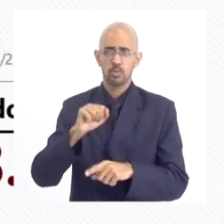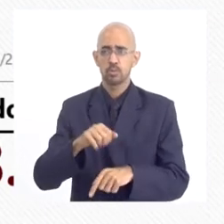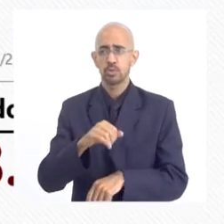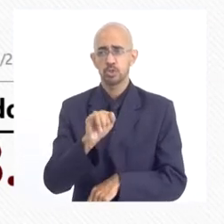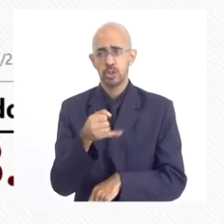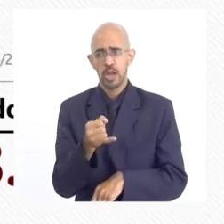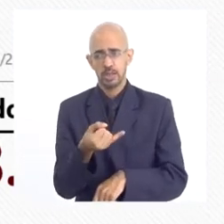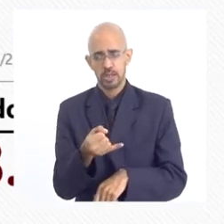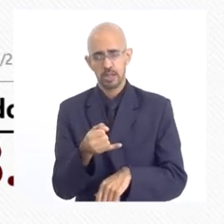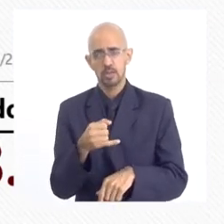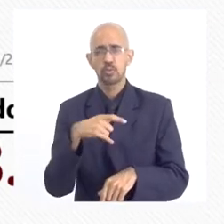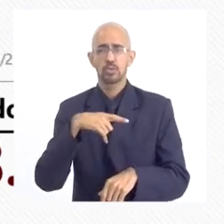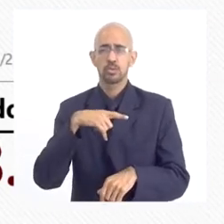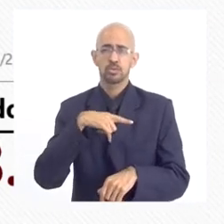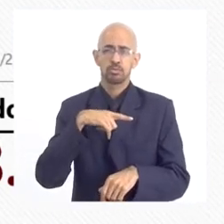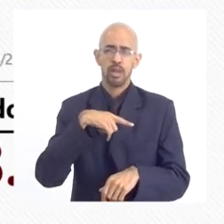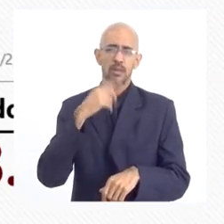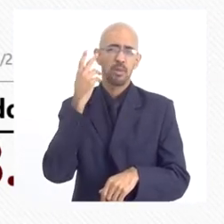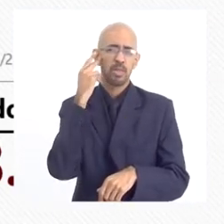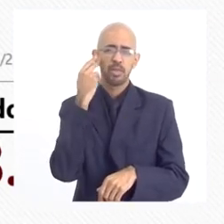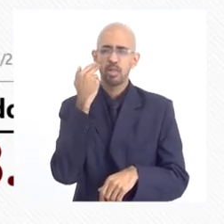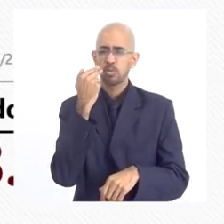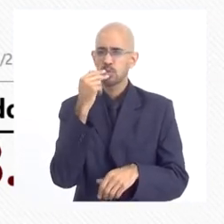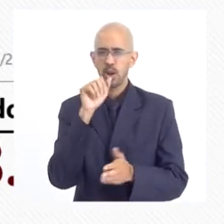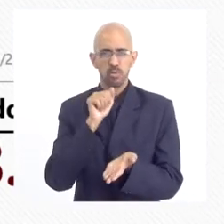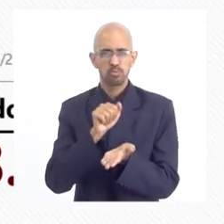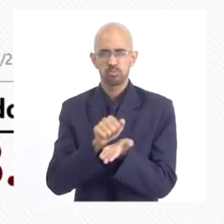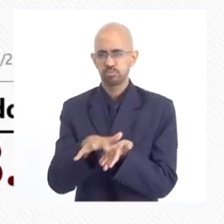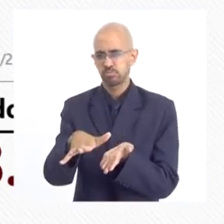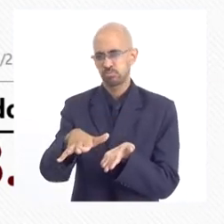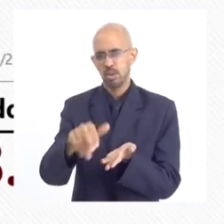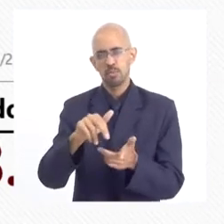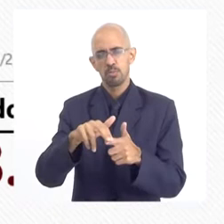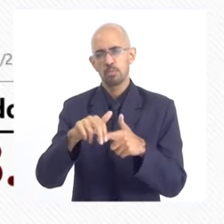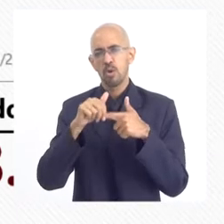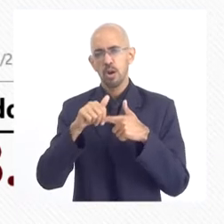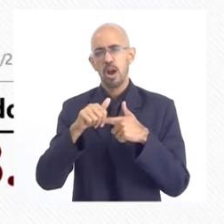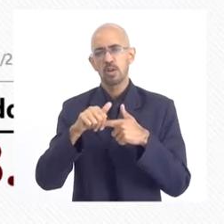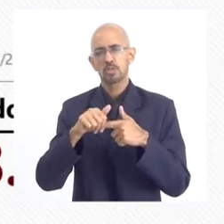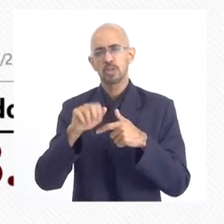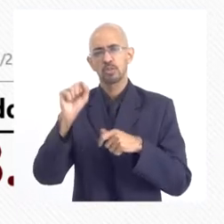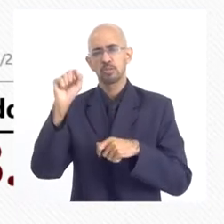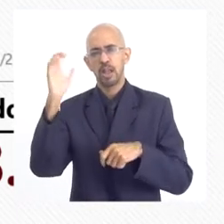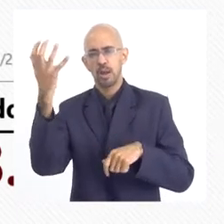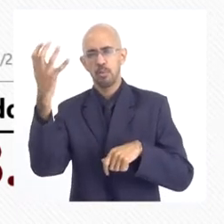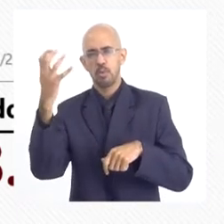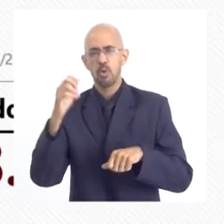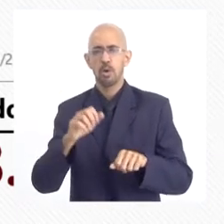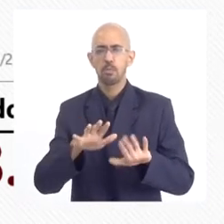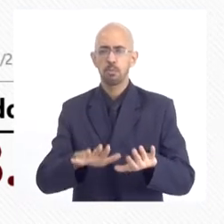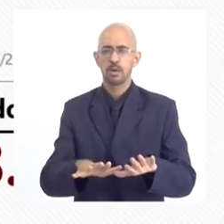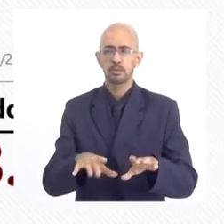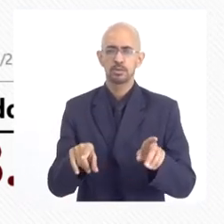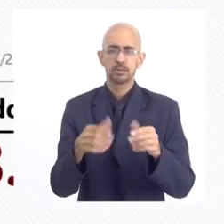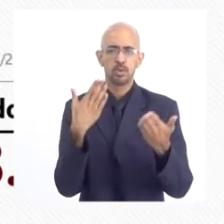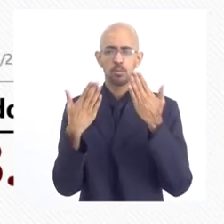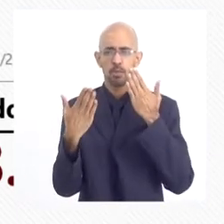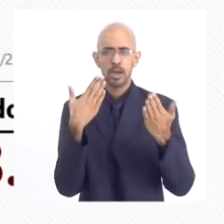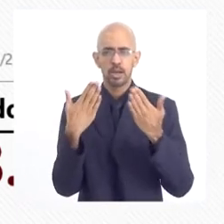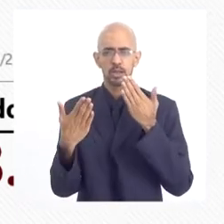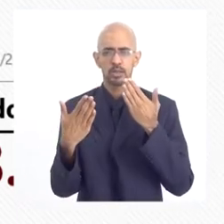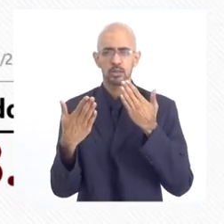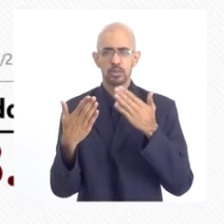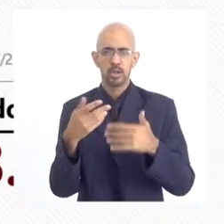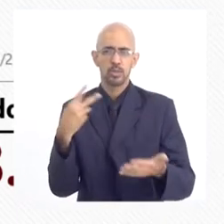2021, você tem uma queda natural em função da sazonalidade, mas a gente tem, comparativamente ao que